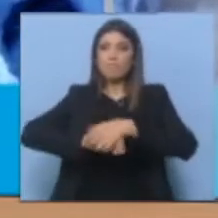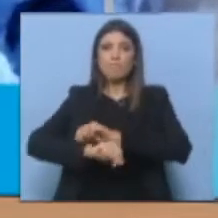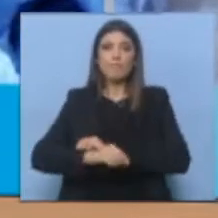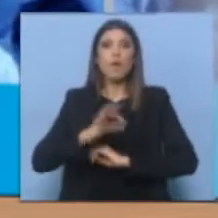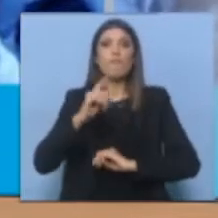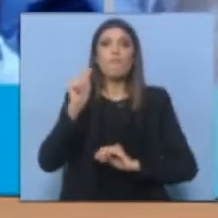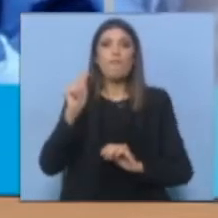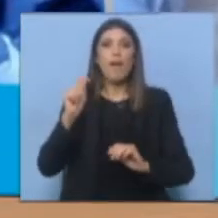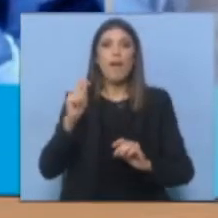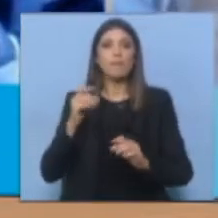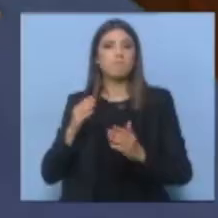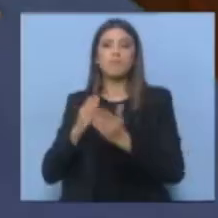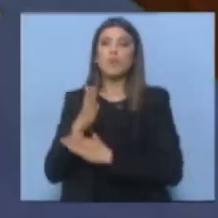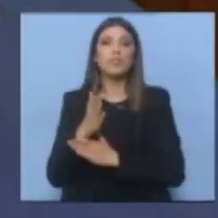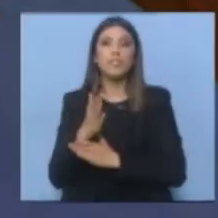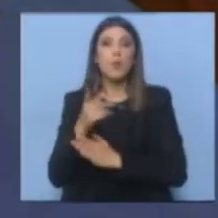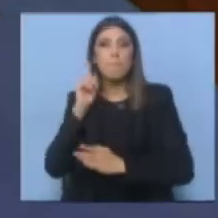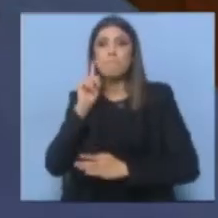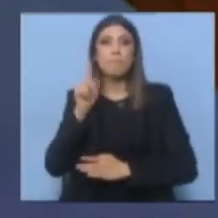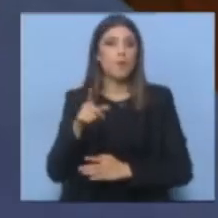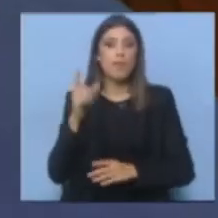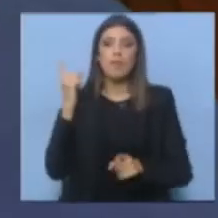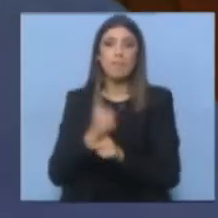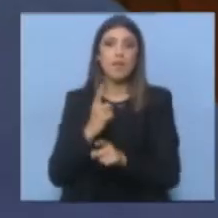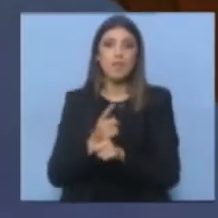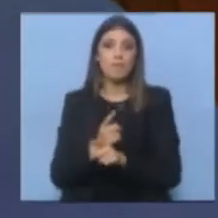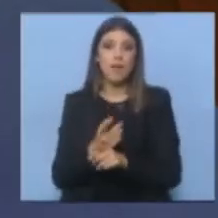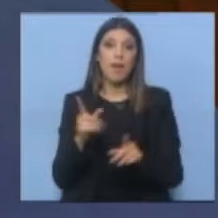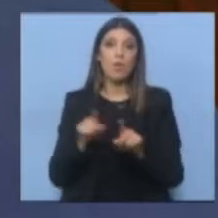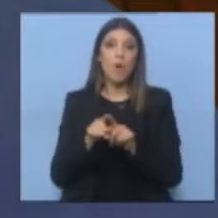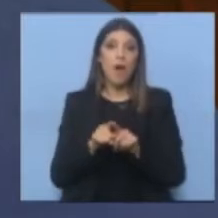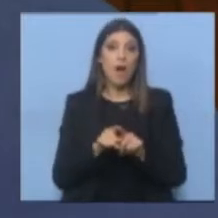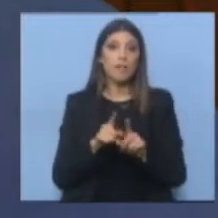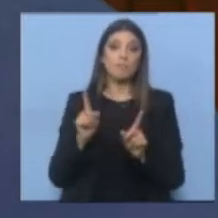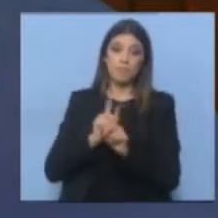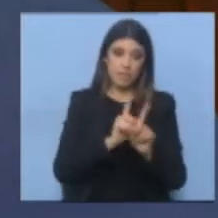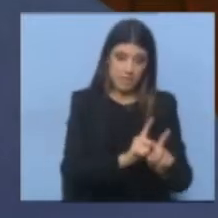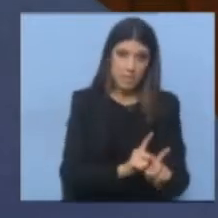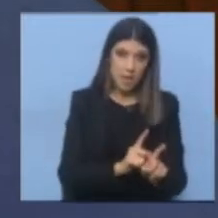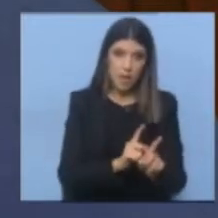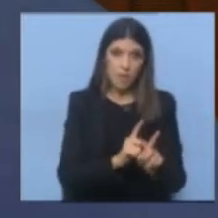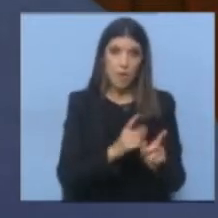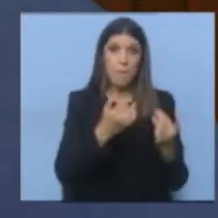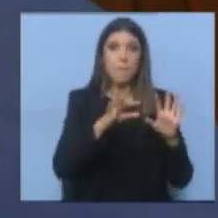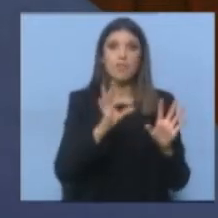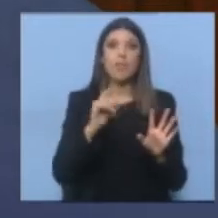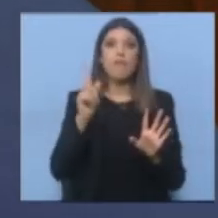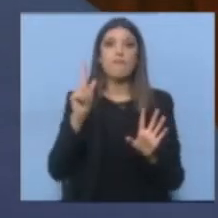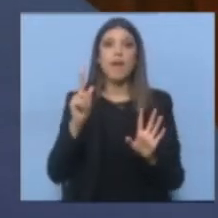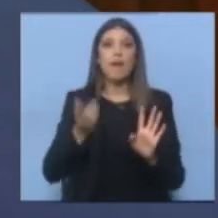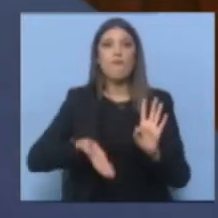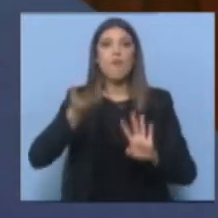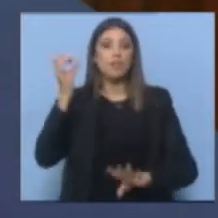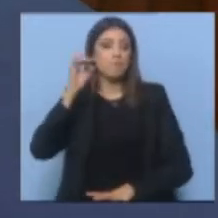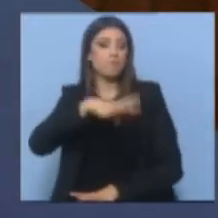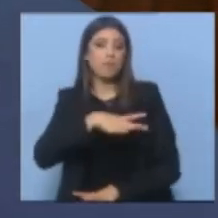isto é de facto extraordinário e mostra que, apesar da perseguição, a fé, não vou dizer que será mais forte, mas é de facto uma fé muito viva